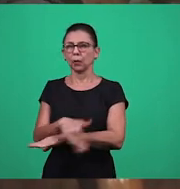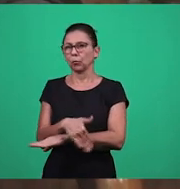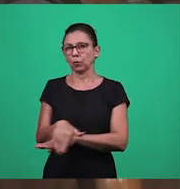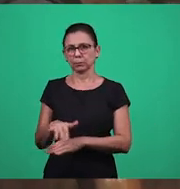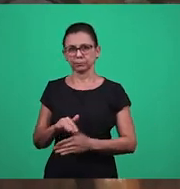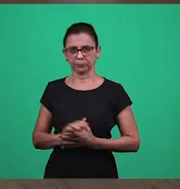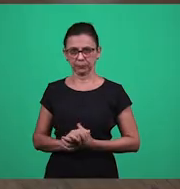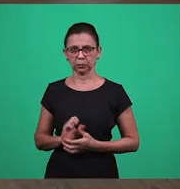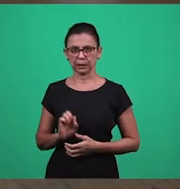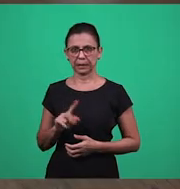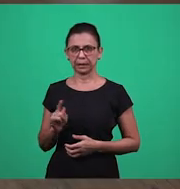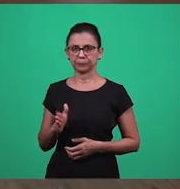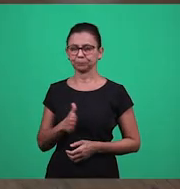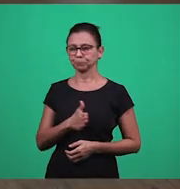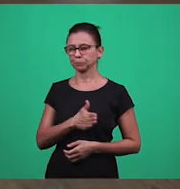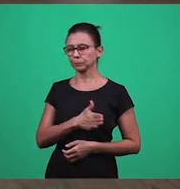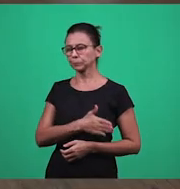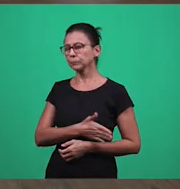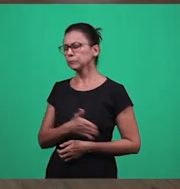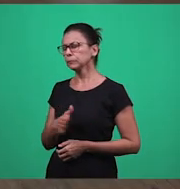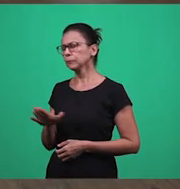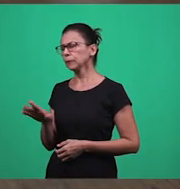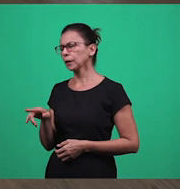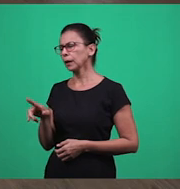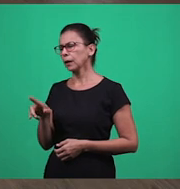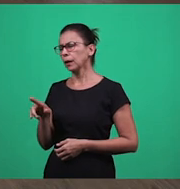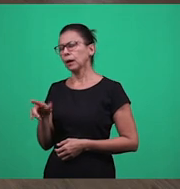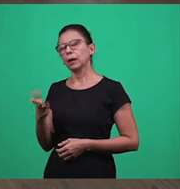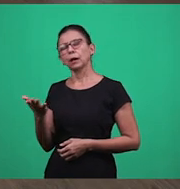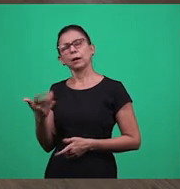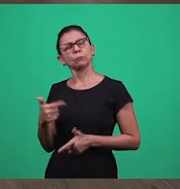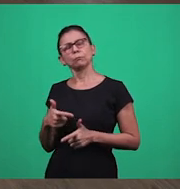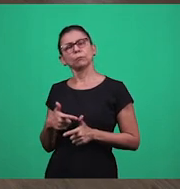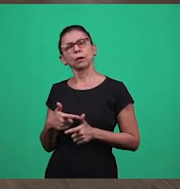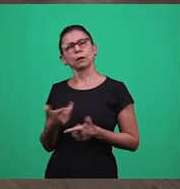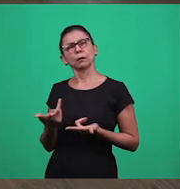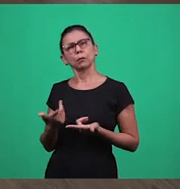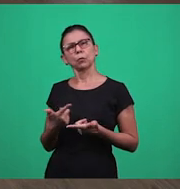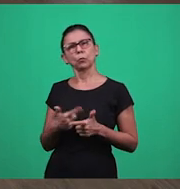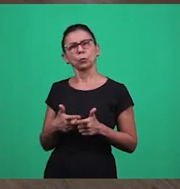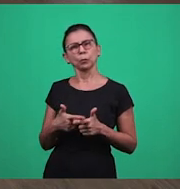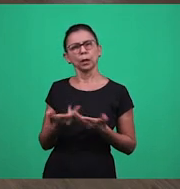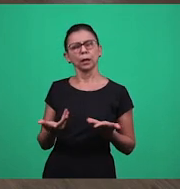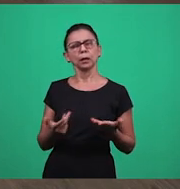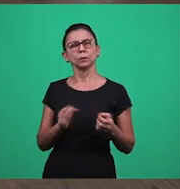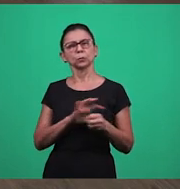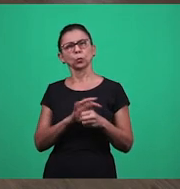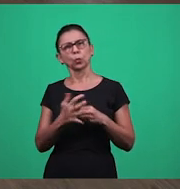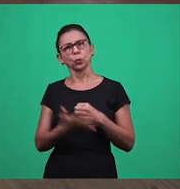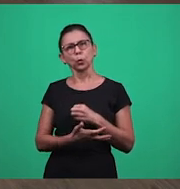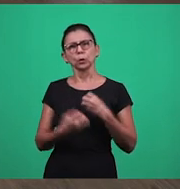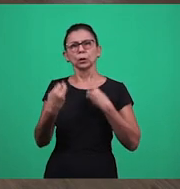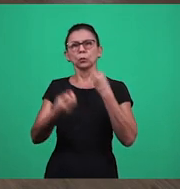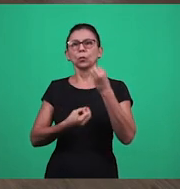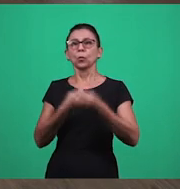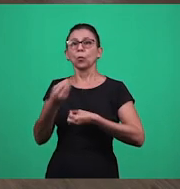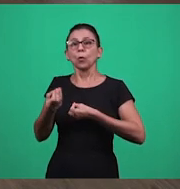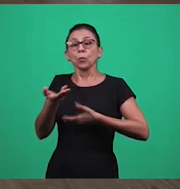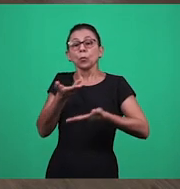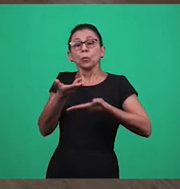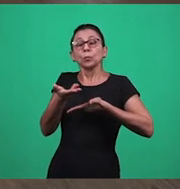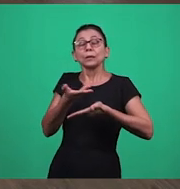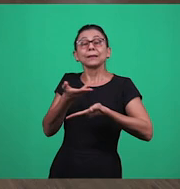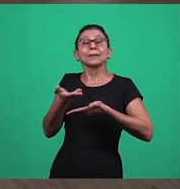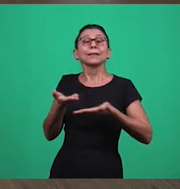rua. Muito bem. Falamos aqui sobre a situação, sobre os cuidados. Mas